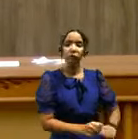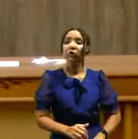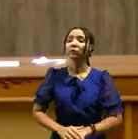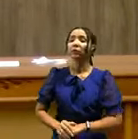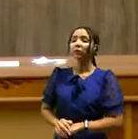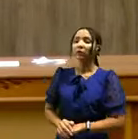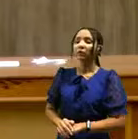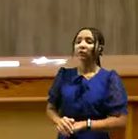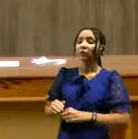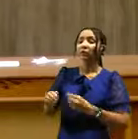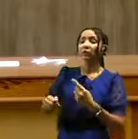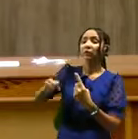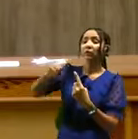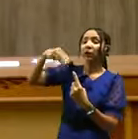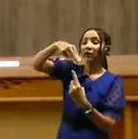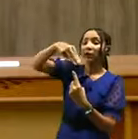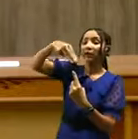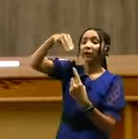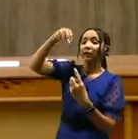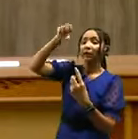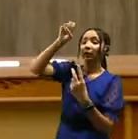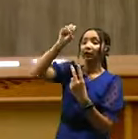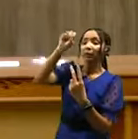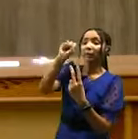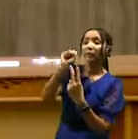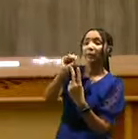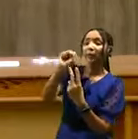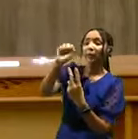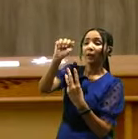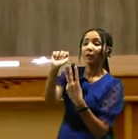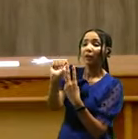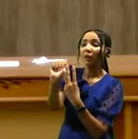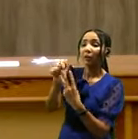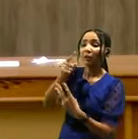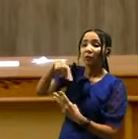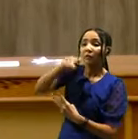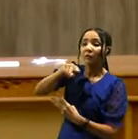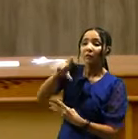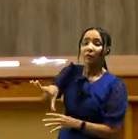venh senão Qual é o Deus aí